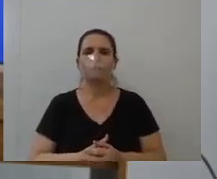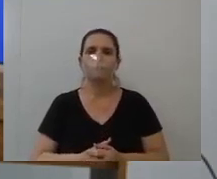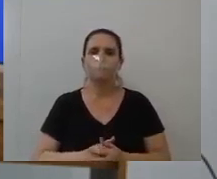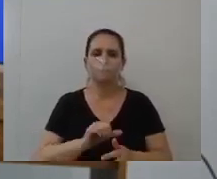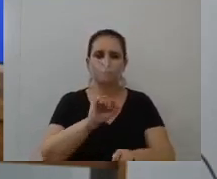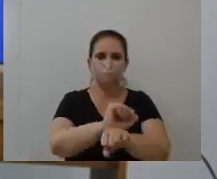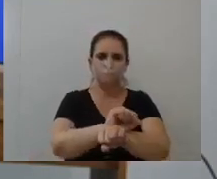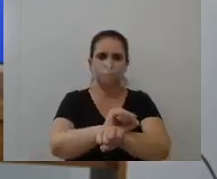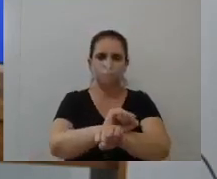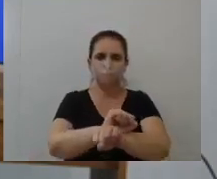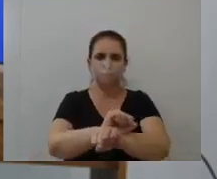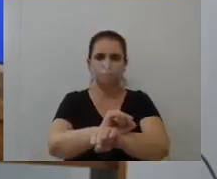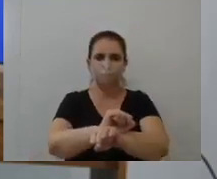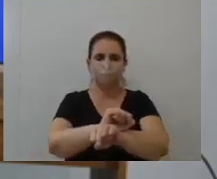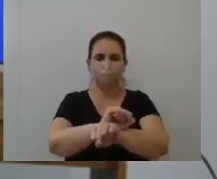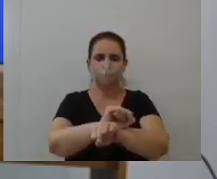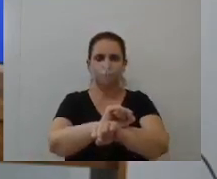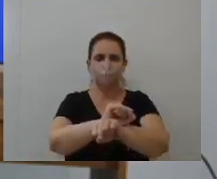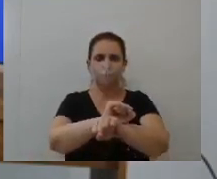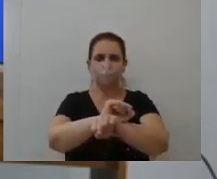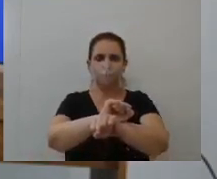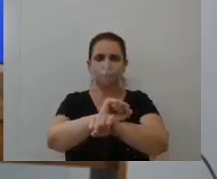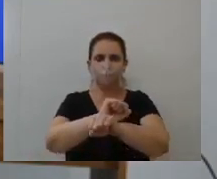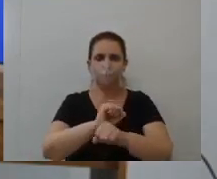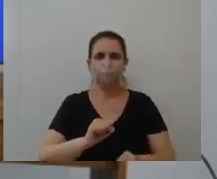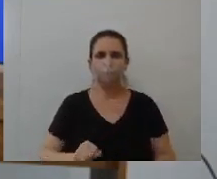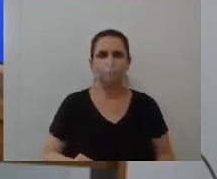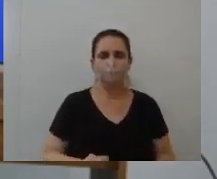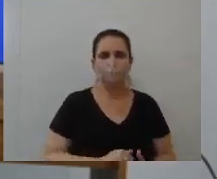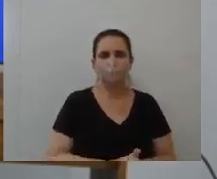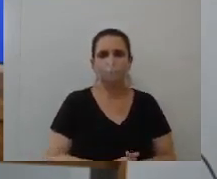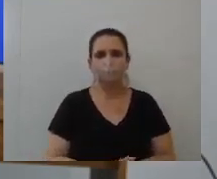Parou? ela frenteia, não mexe comigo.